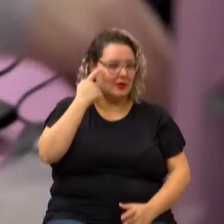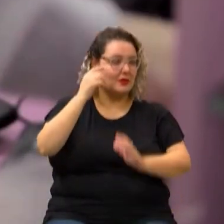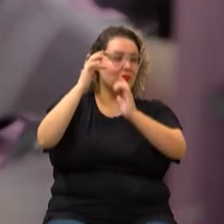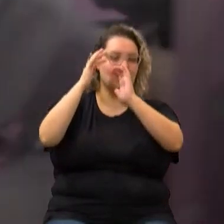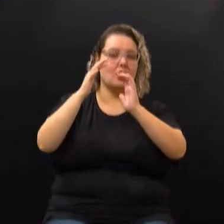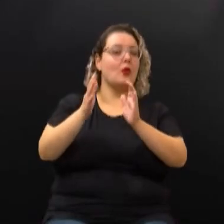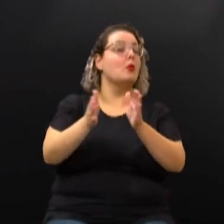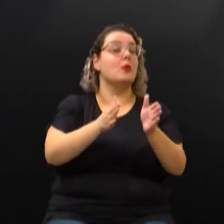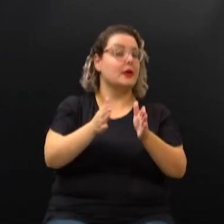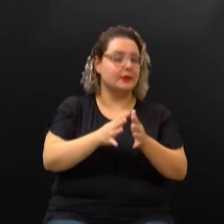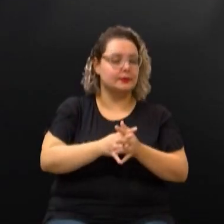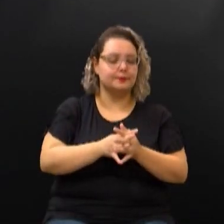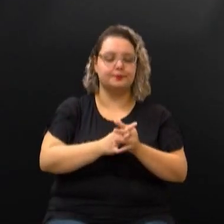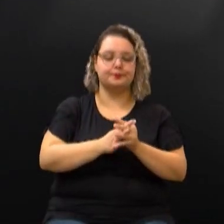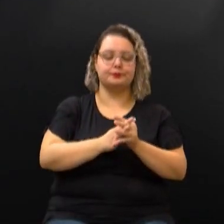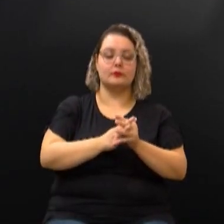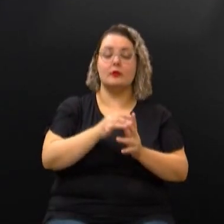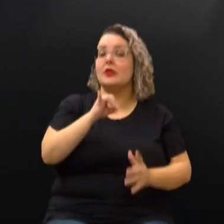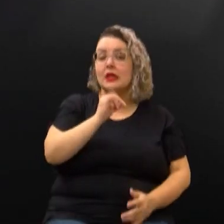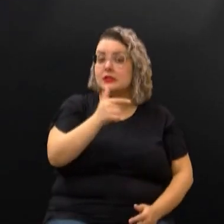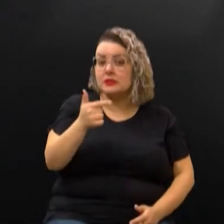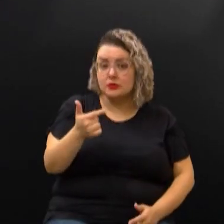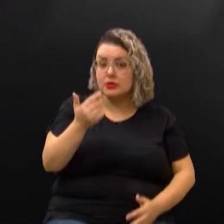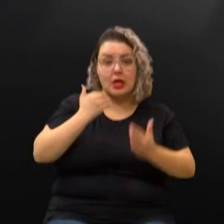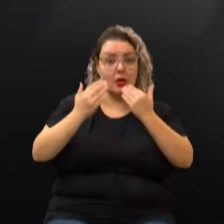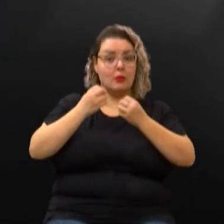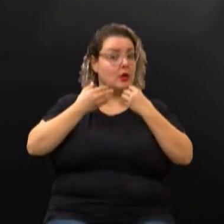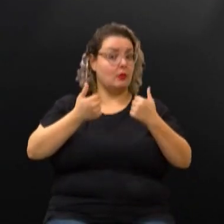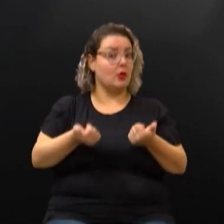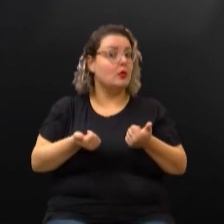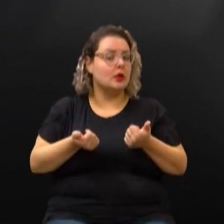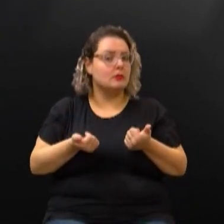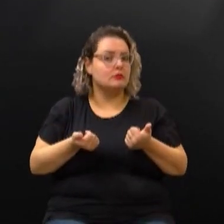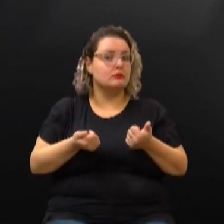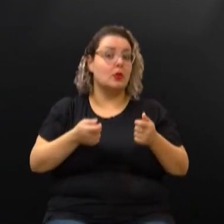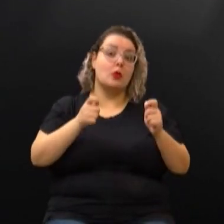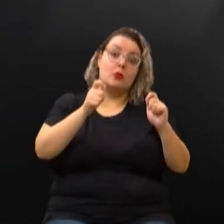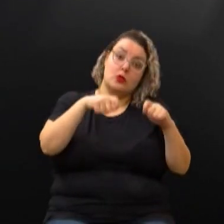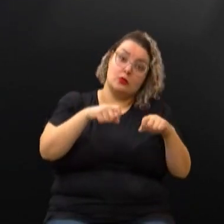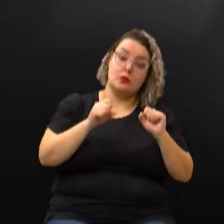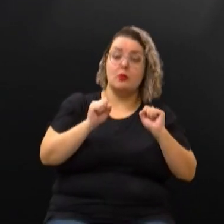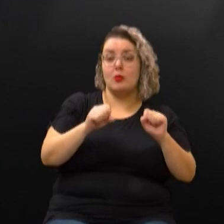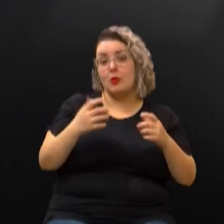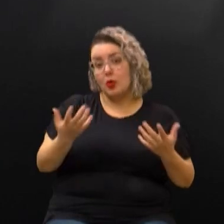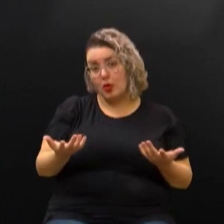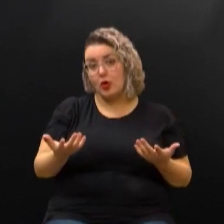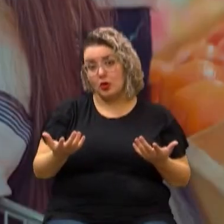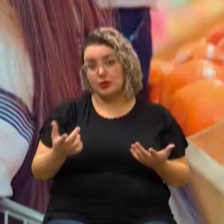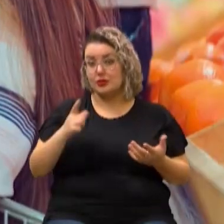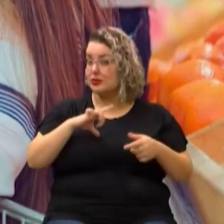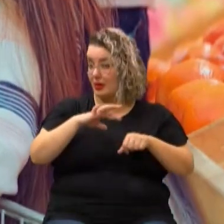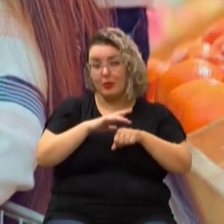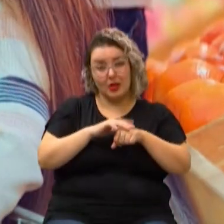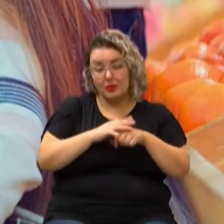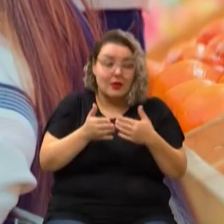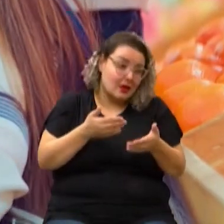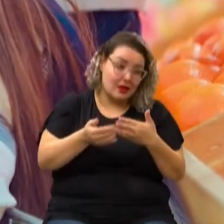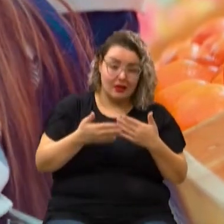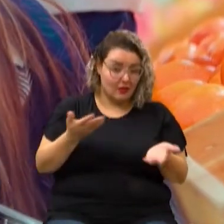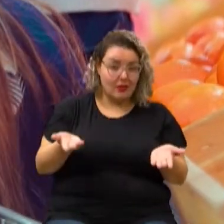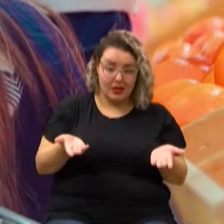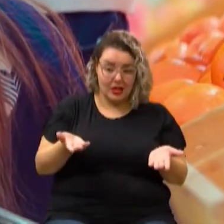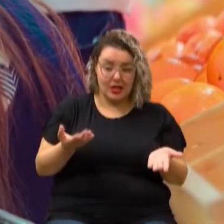comprar os 2 quilos de arroz. Logo, nós precisamos colocar na mesa um mix, né, de alimentos, podemos